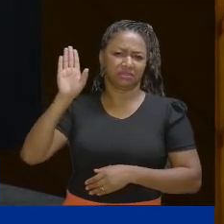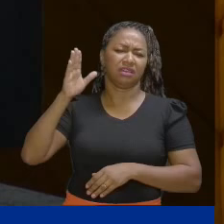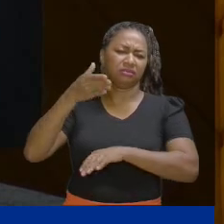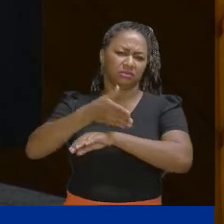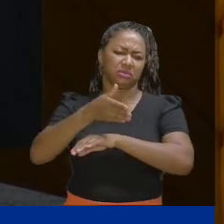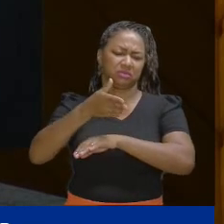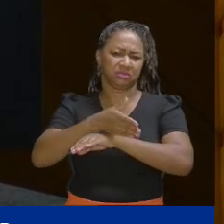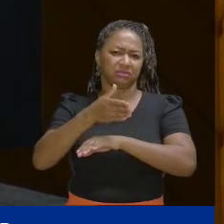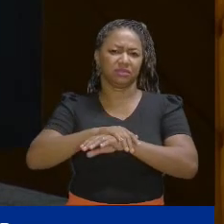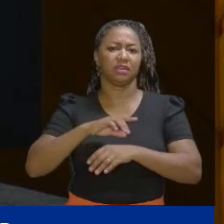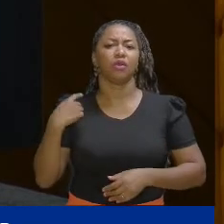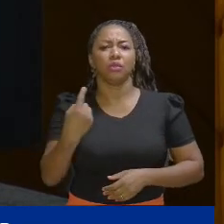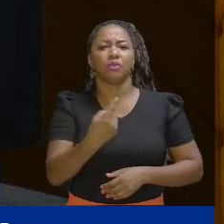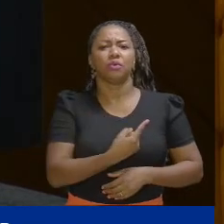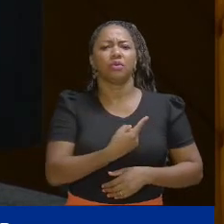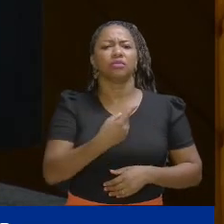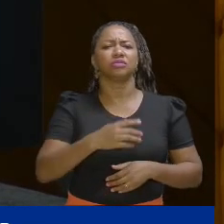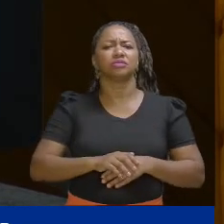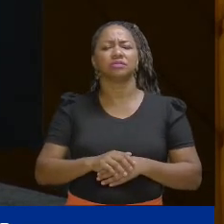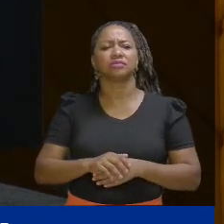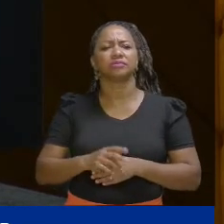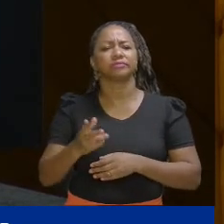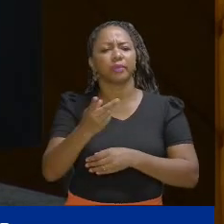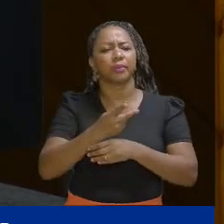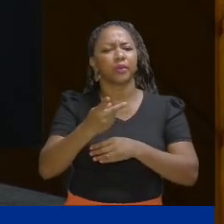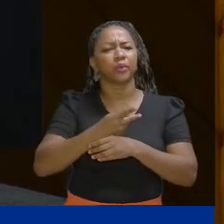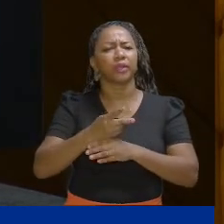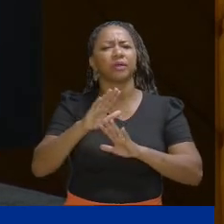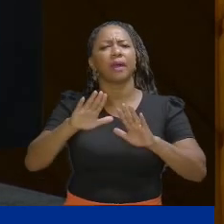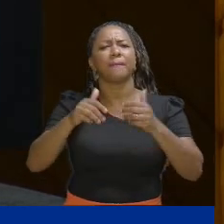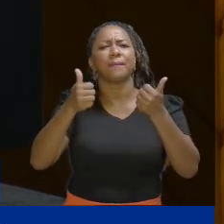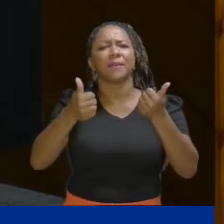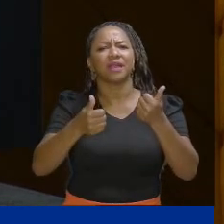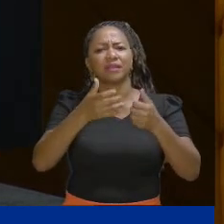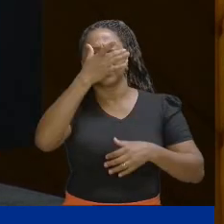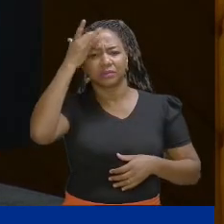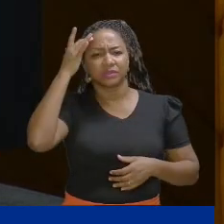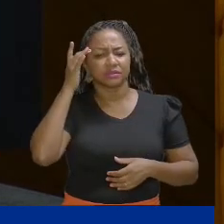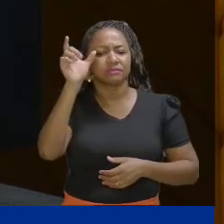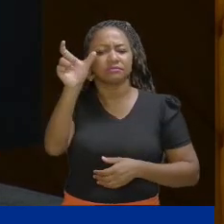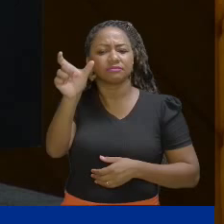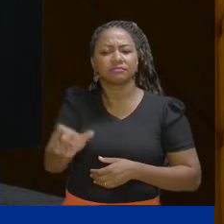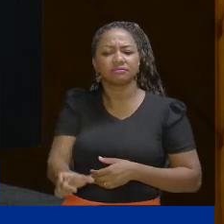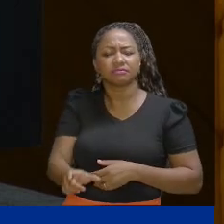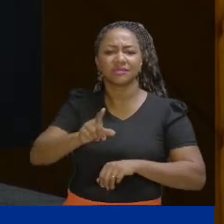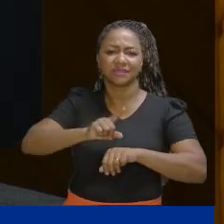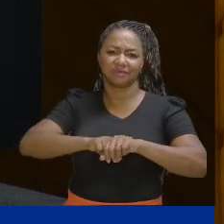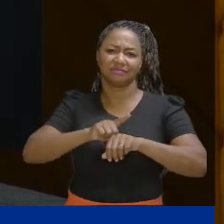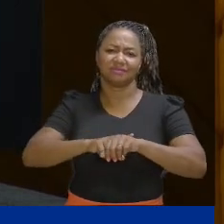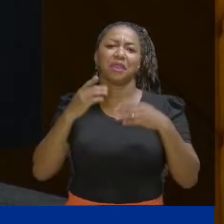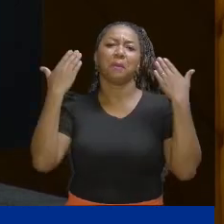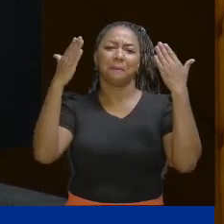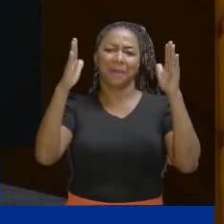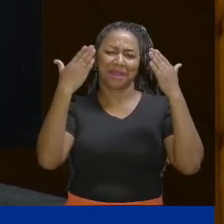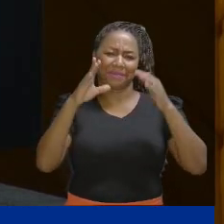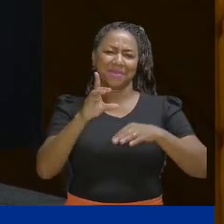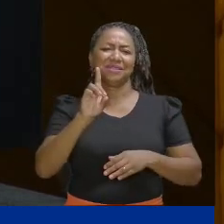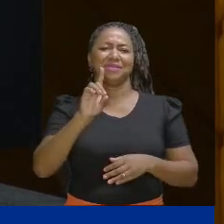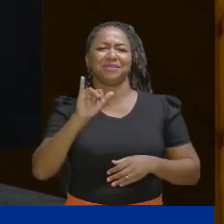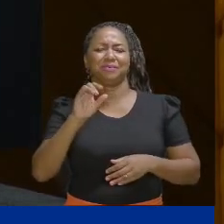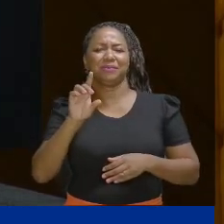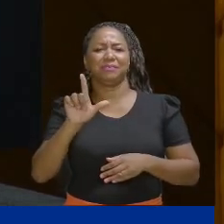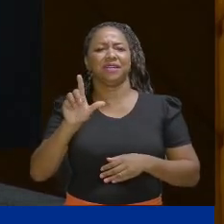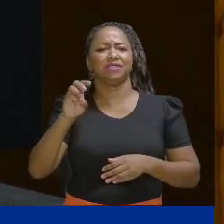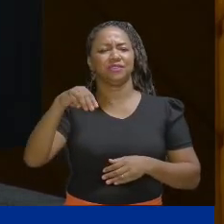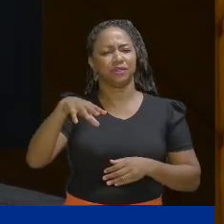falou, nós não estávamos procurando a melhor pessoa, estávamos procurando o melhor perfil para aquele momento. E parabéns para a Dilma, que